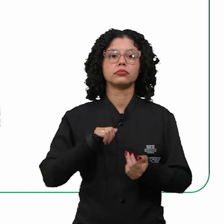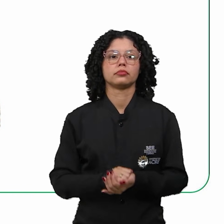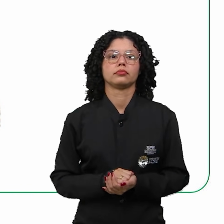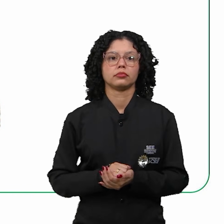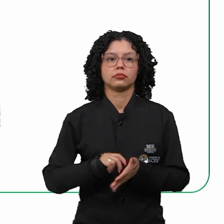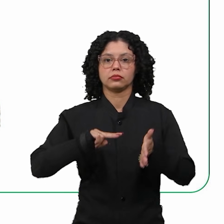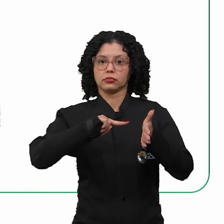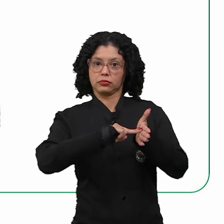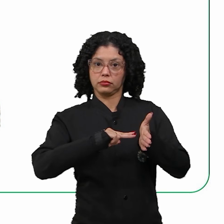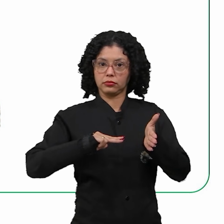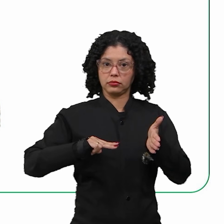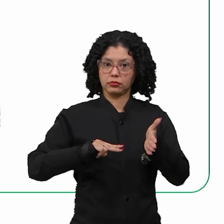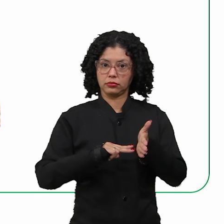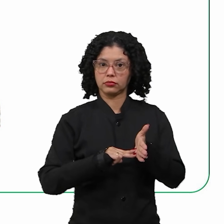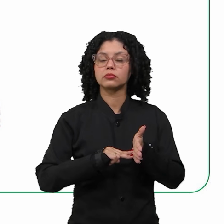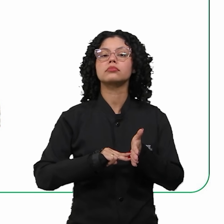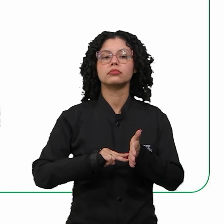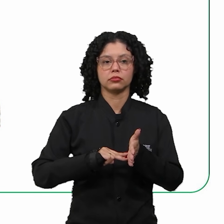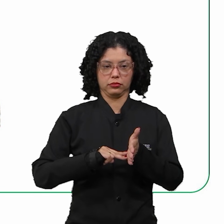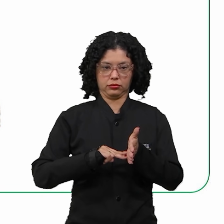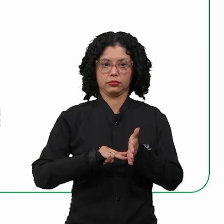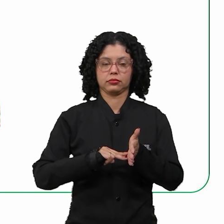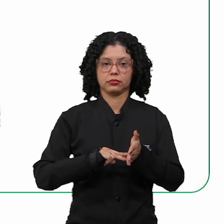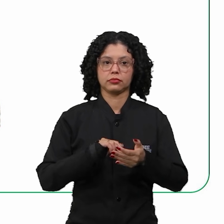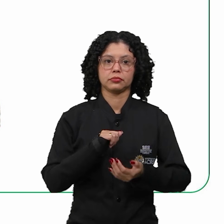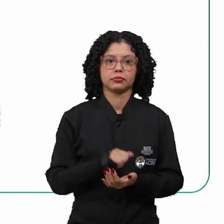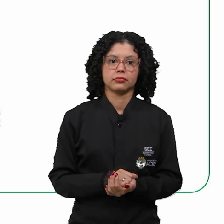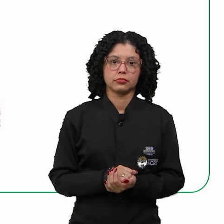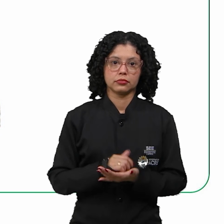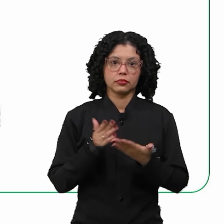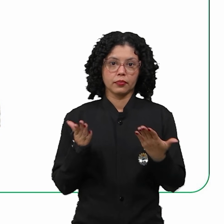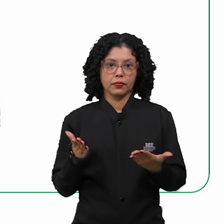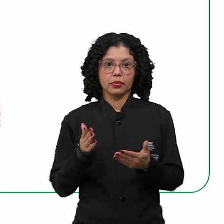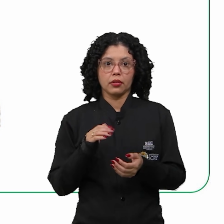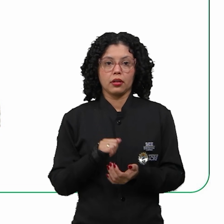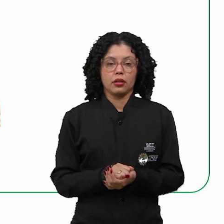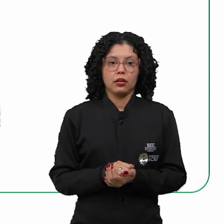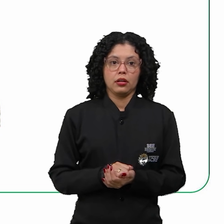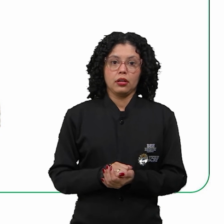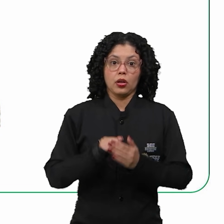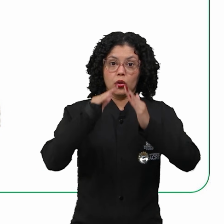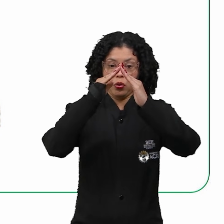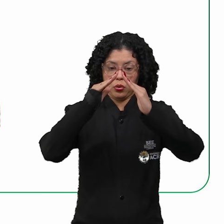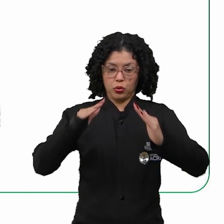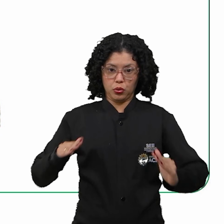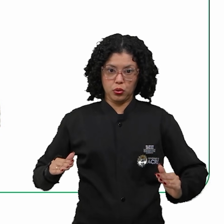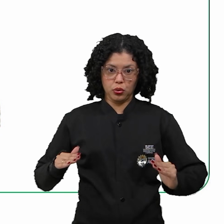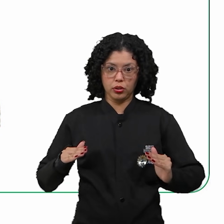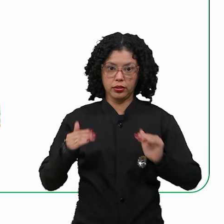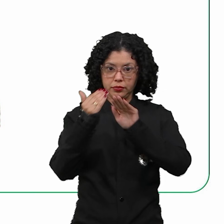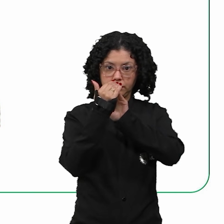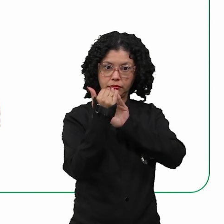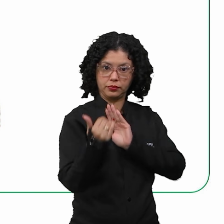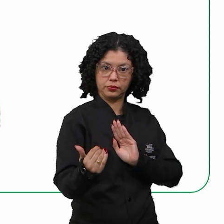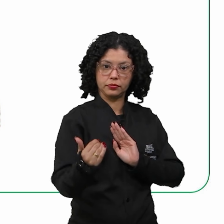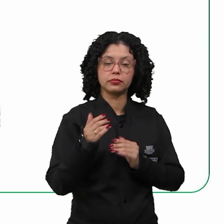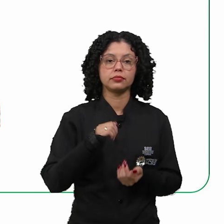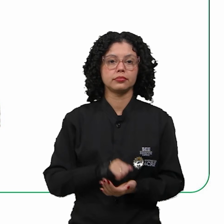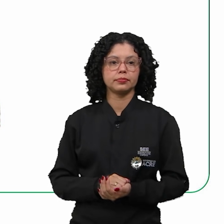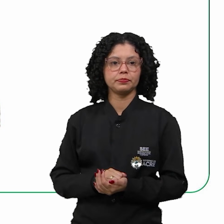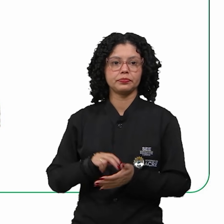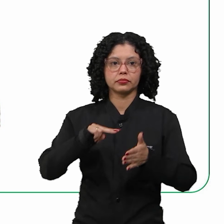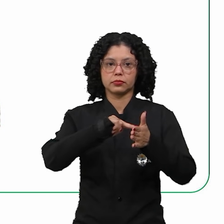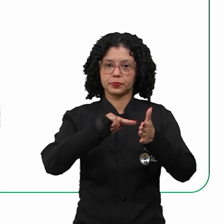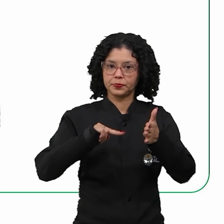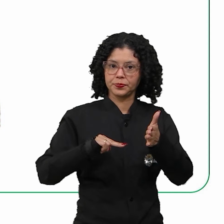classificados entre os mais conhecidos, são os prismas e as pirâmides. Os prismas são